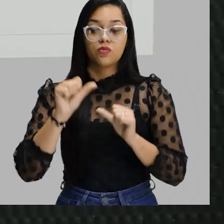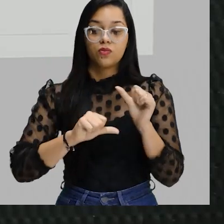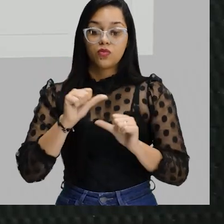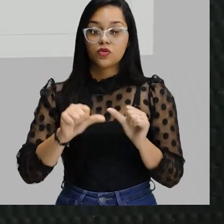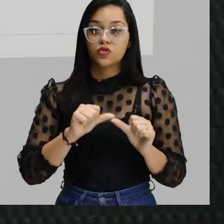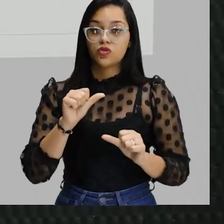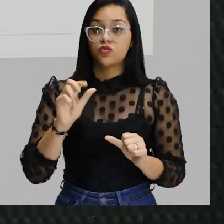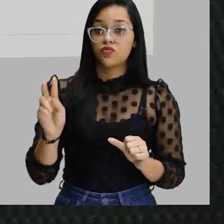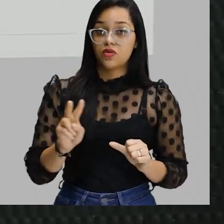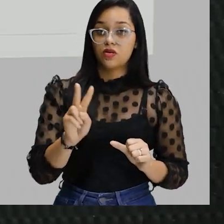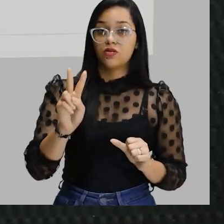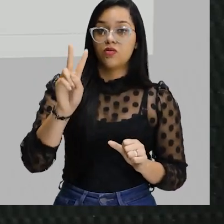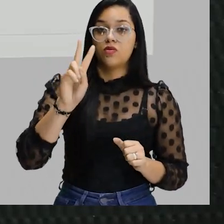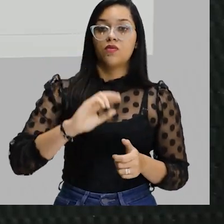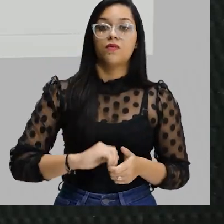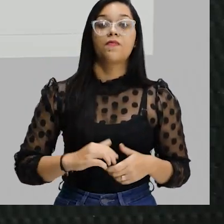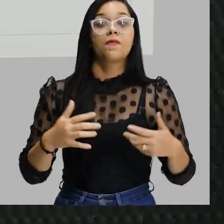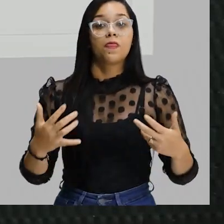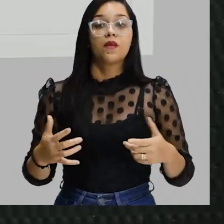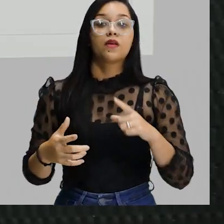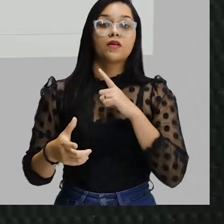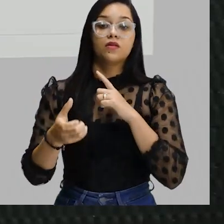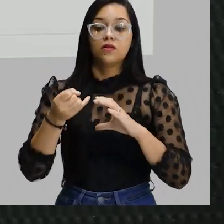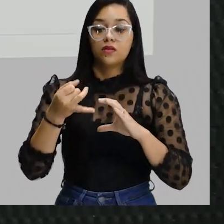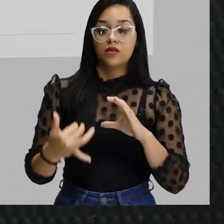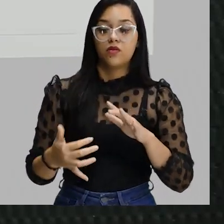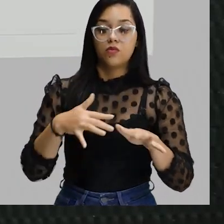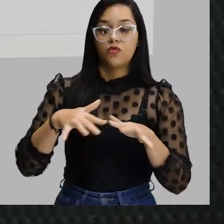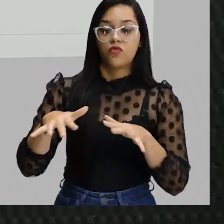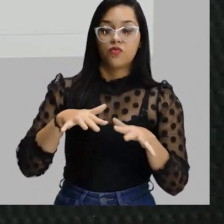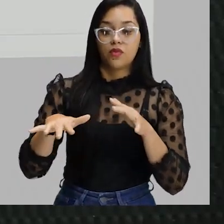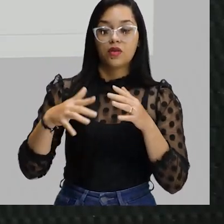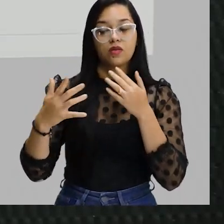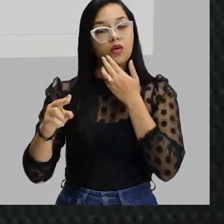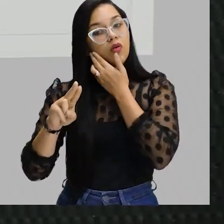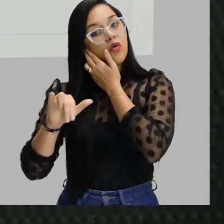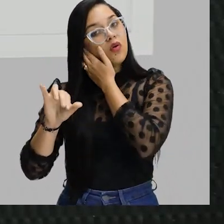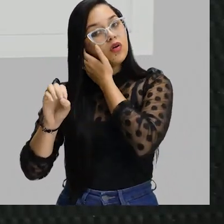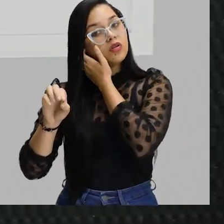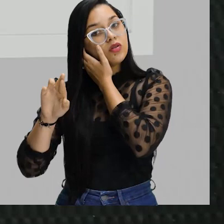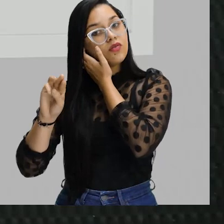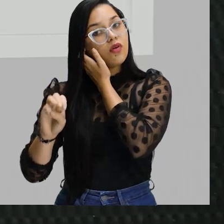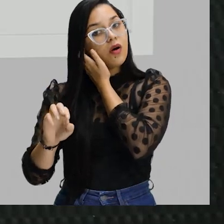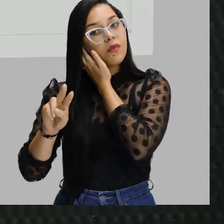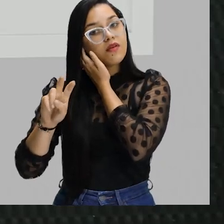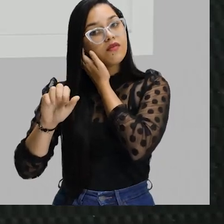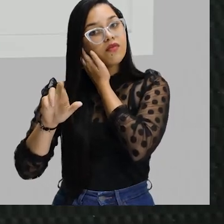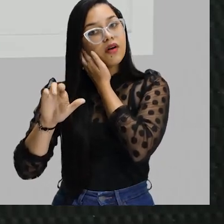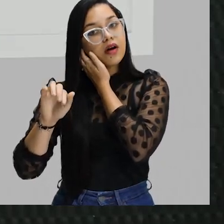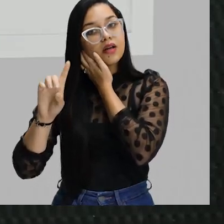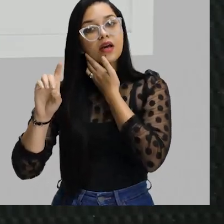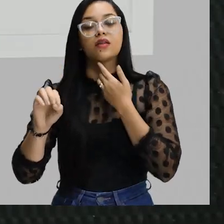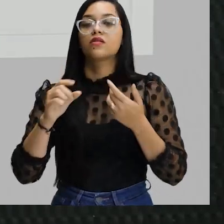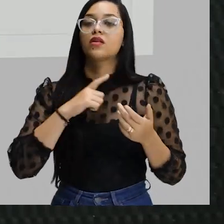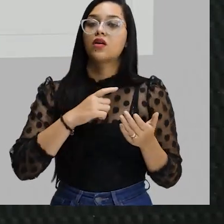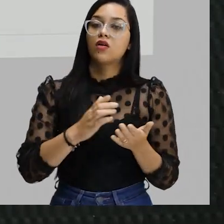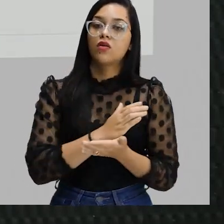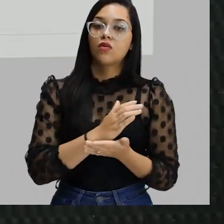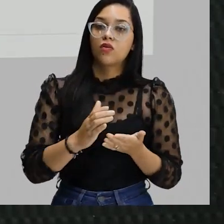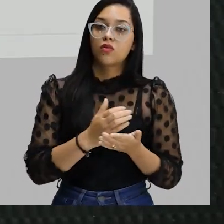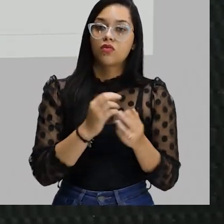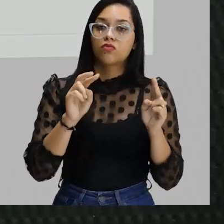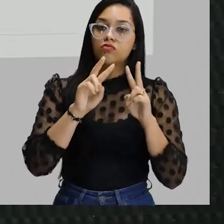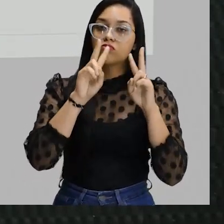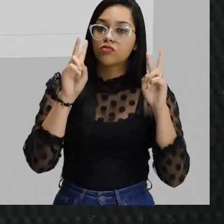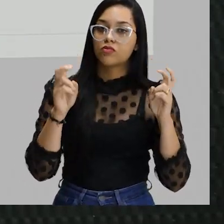valor. Tá ok? Isso que vai caracterizar o movimento ele ser uniformemente variável. Então nós temos aqui algumas